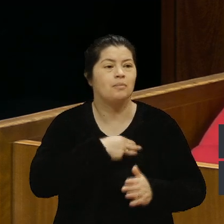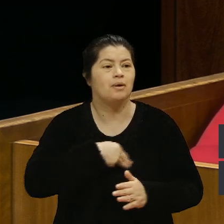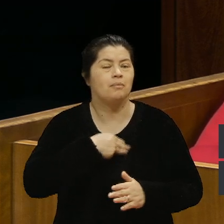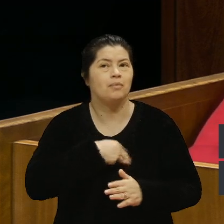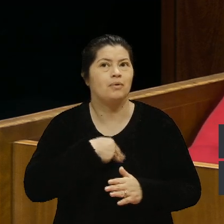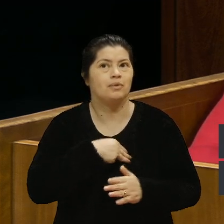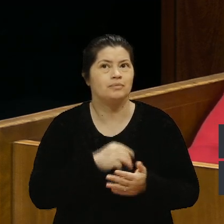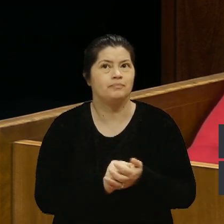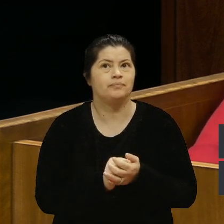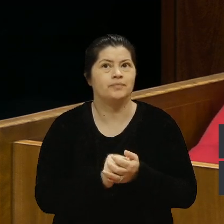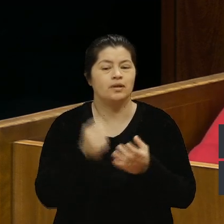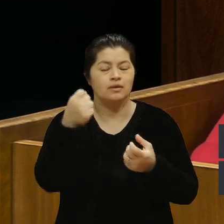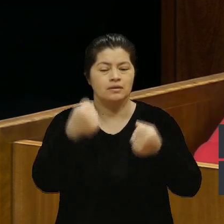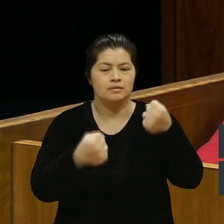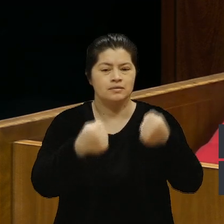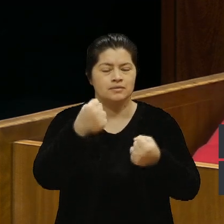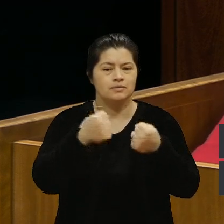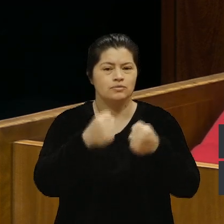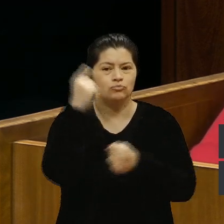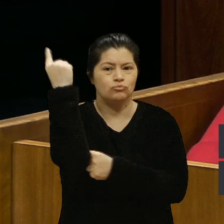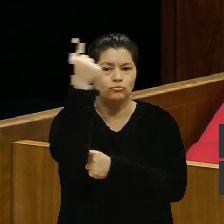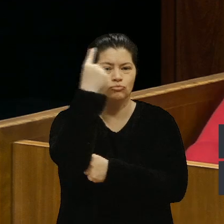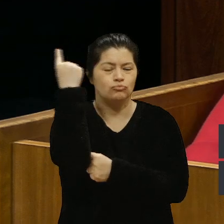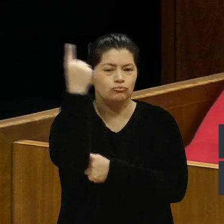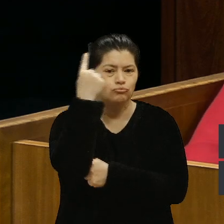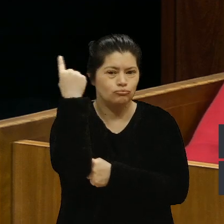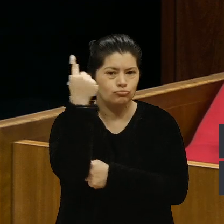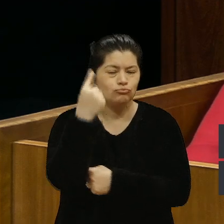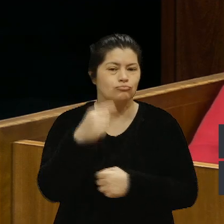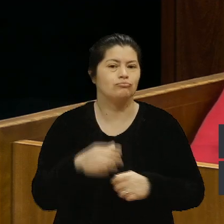Eu sou motorista de ambulância, condutor de ambulância,